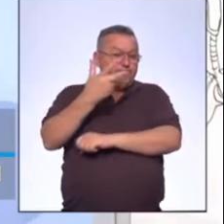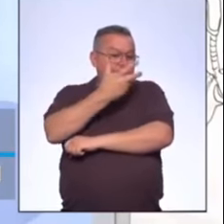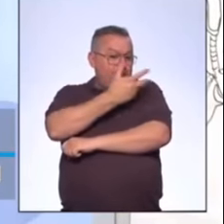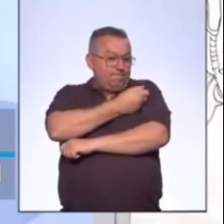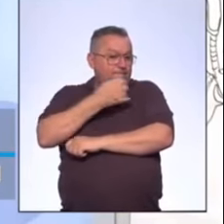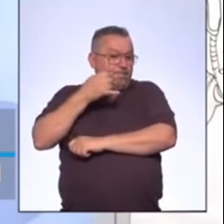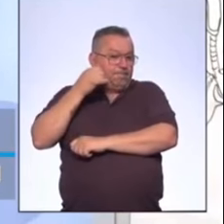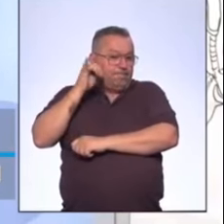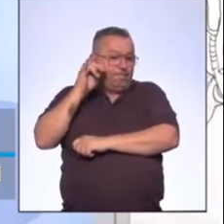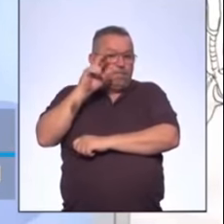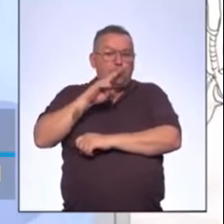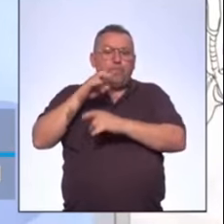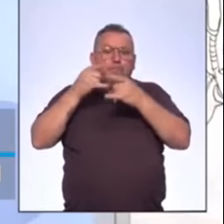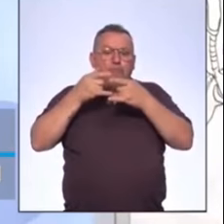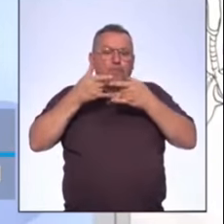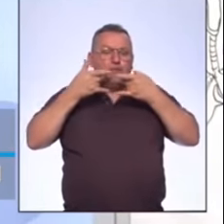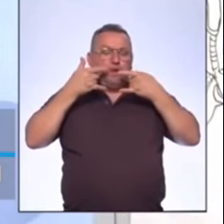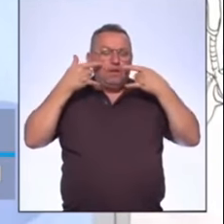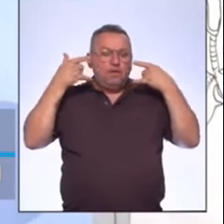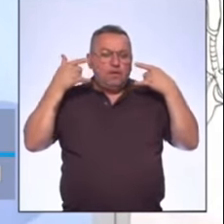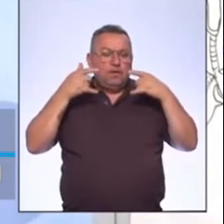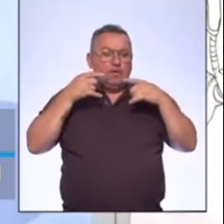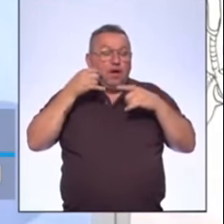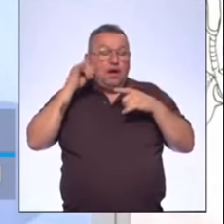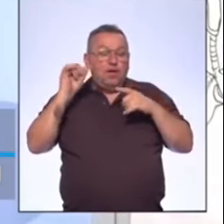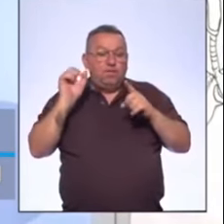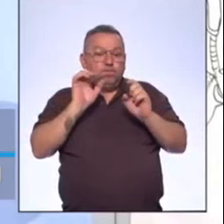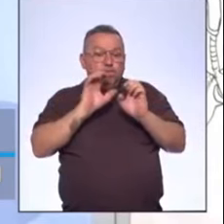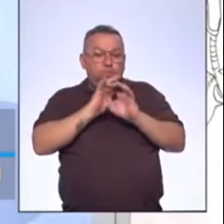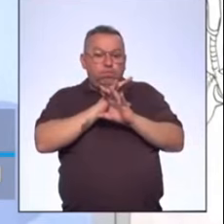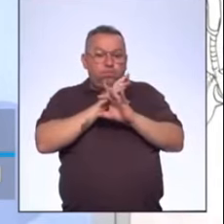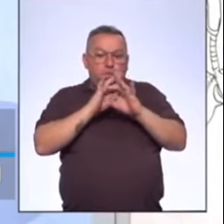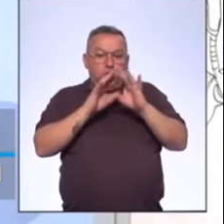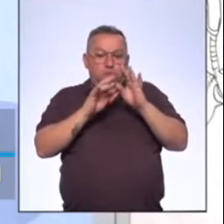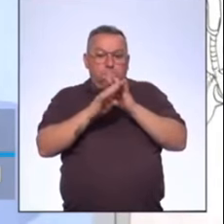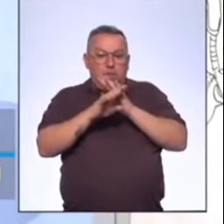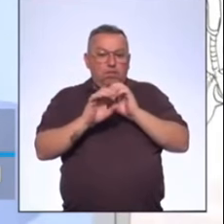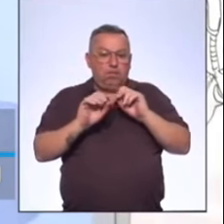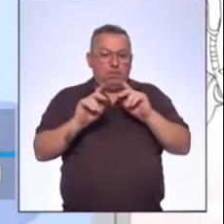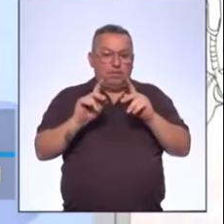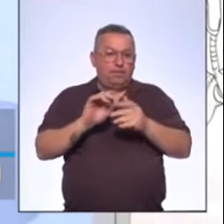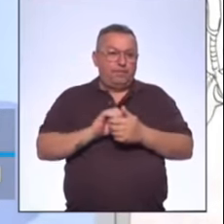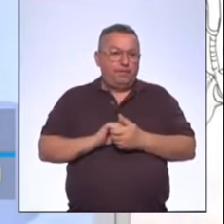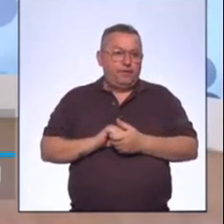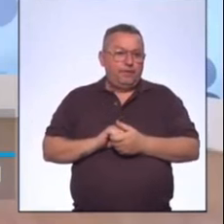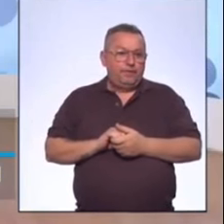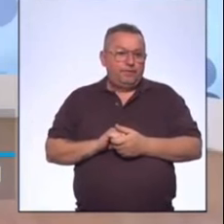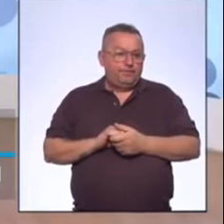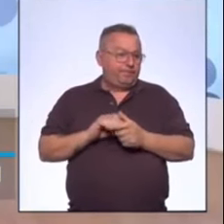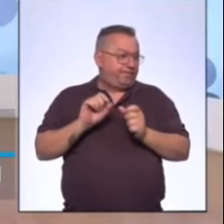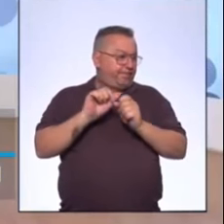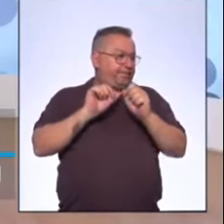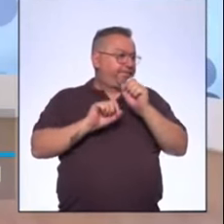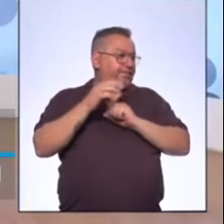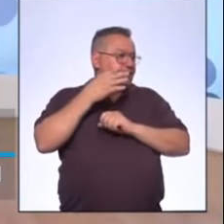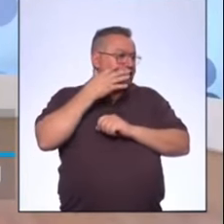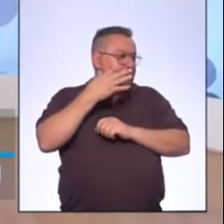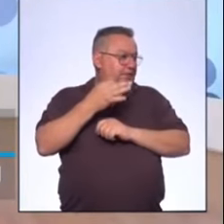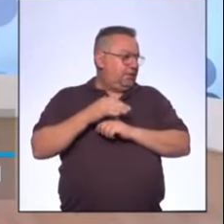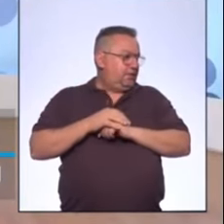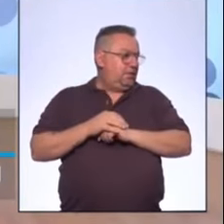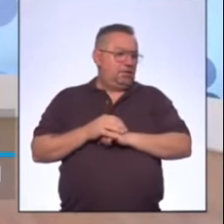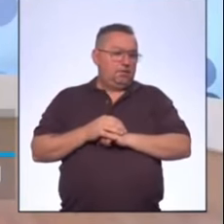É usar máscara, é evitar aglomeração, etc. Tá bom? Fazer o controle. Posso fazer uma observação, sim, professor? E olha